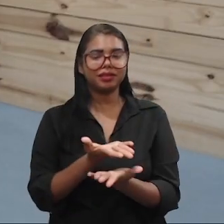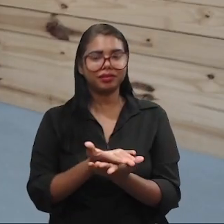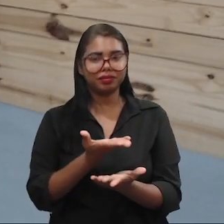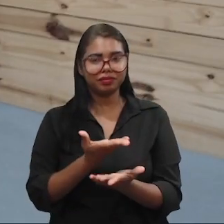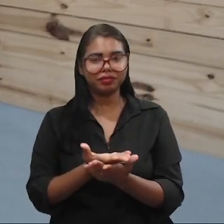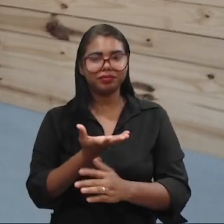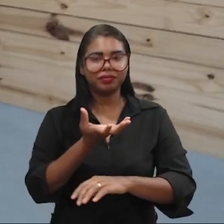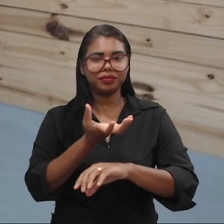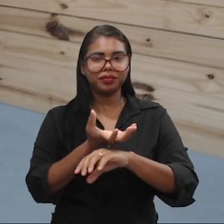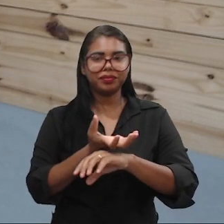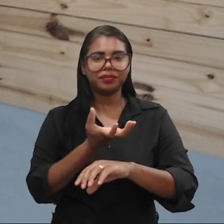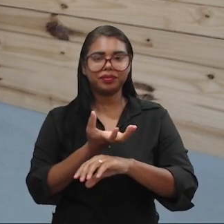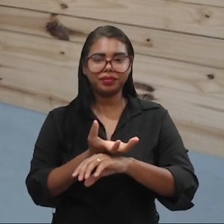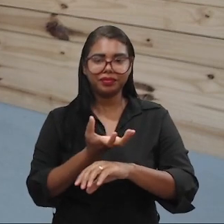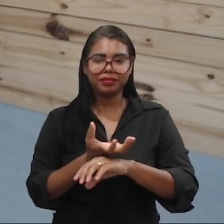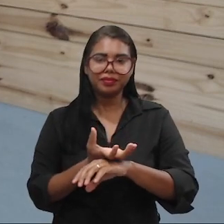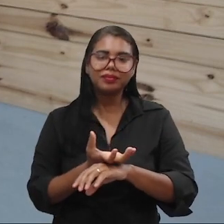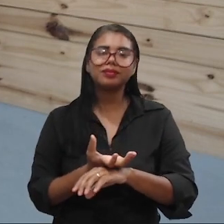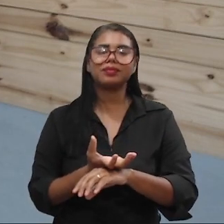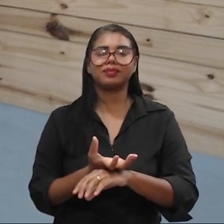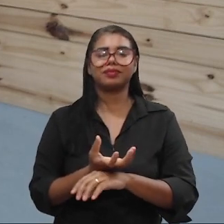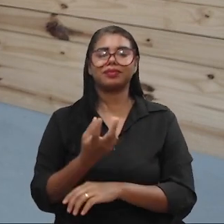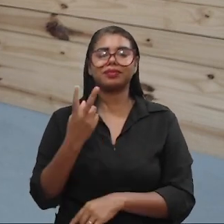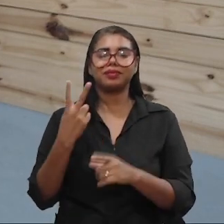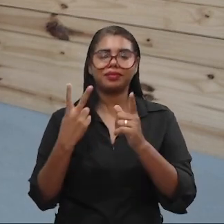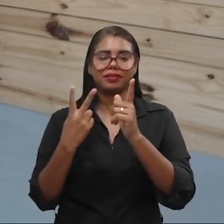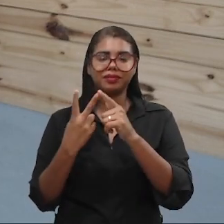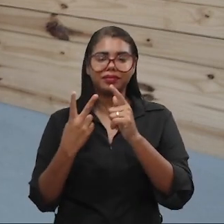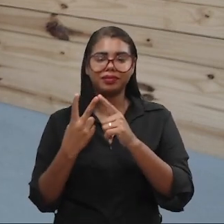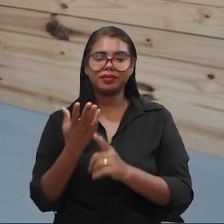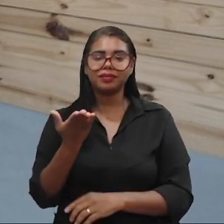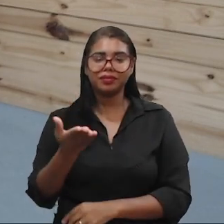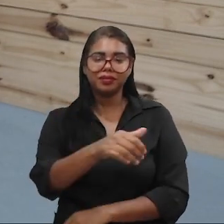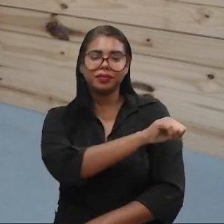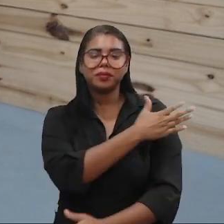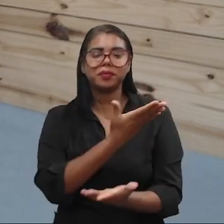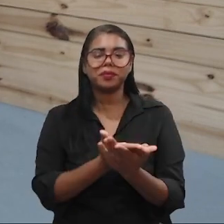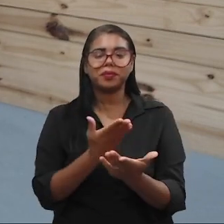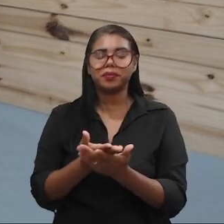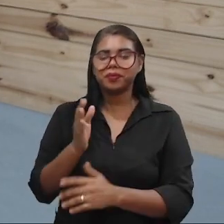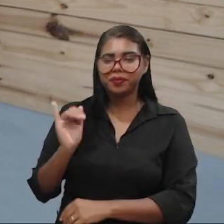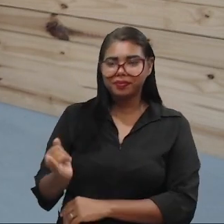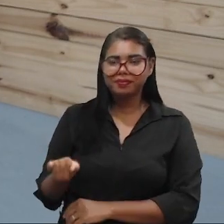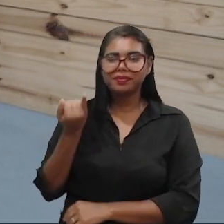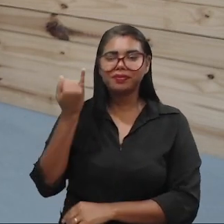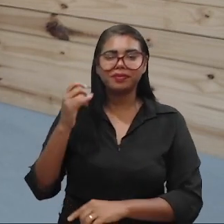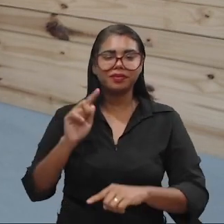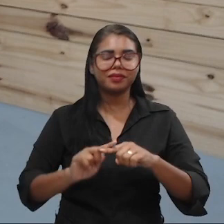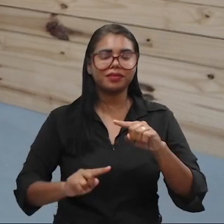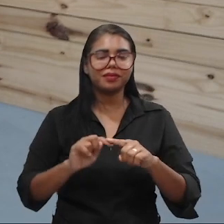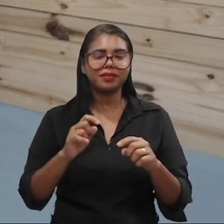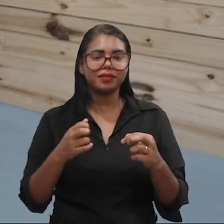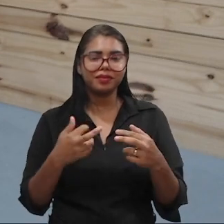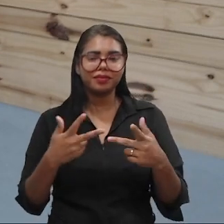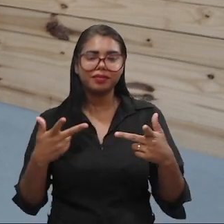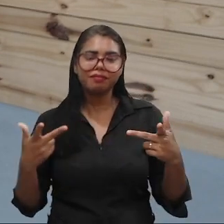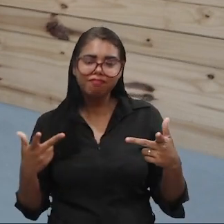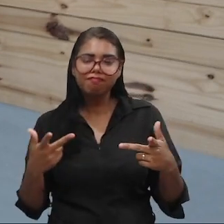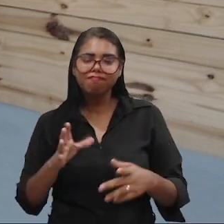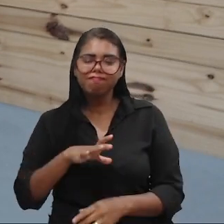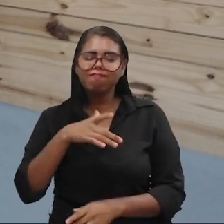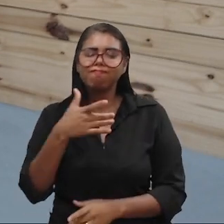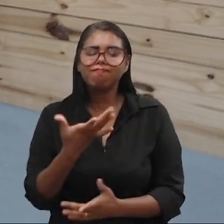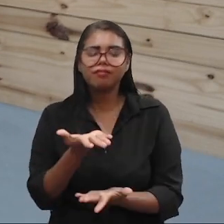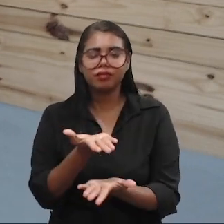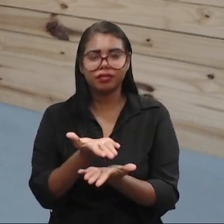a nossa disciplina e a unidade dois espero que vocês aproveitem o material se Dedi